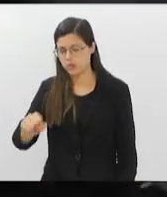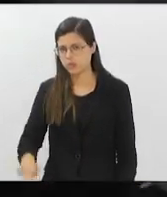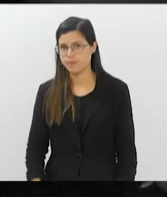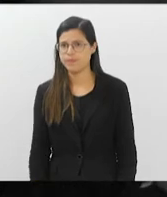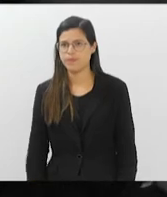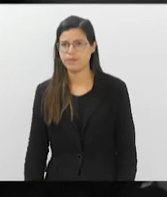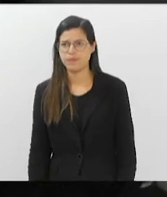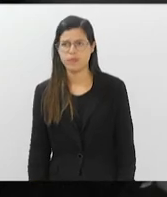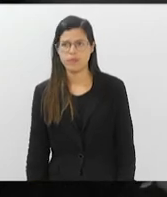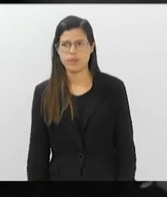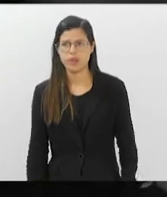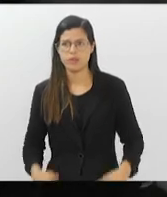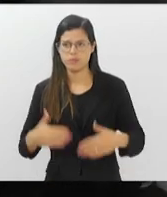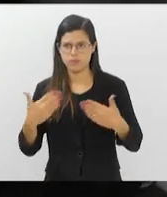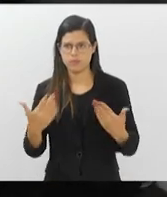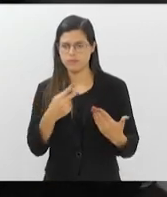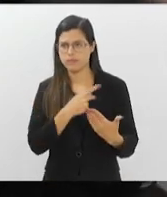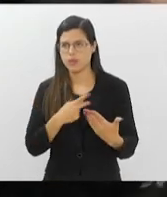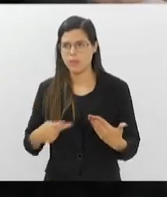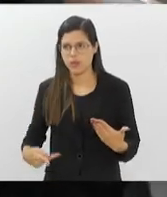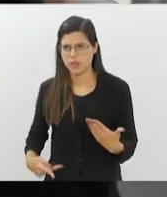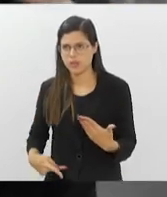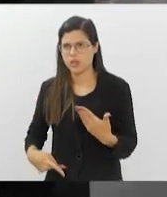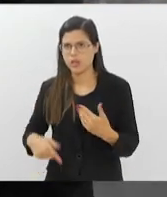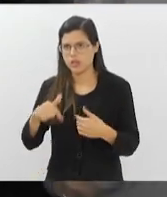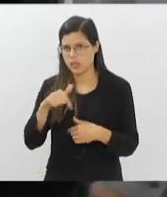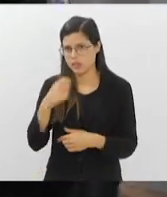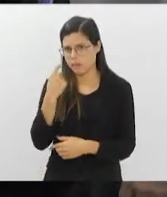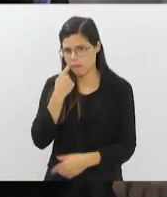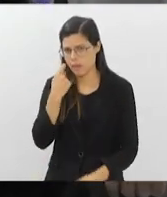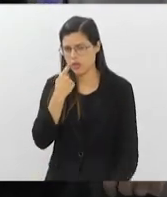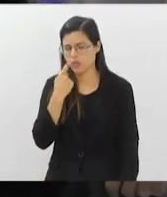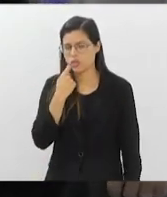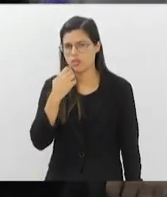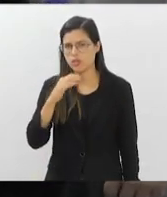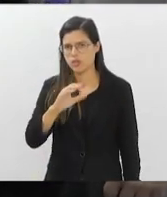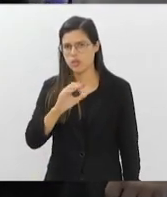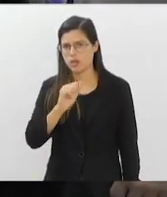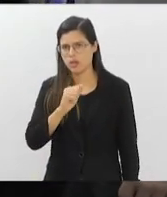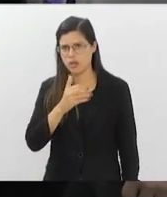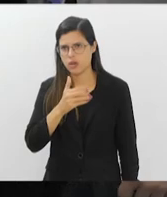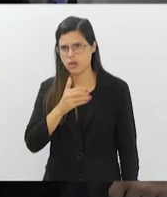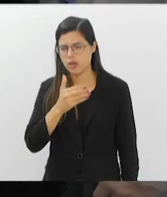a carne de cação hoje é...